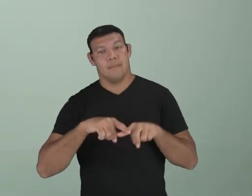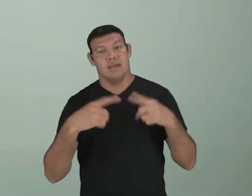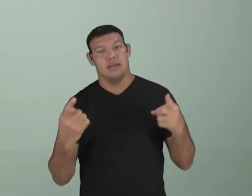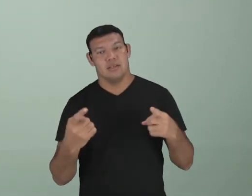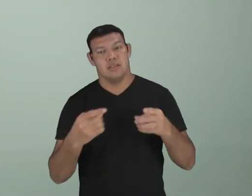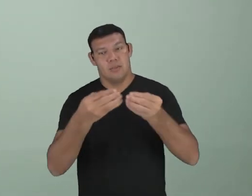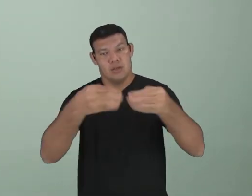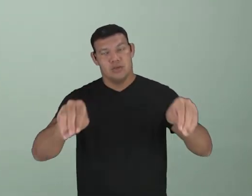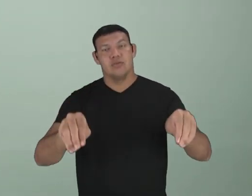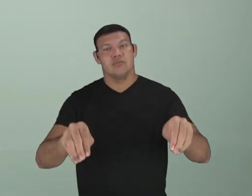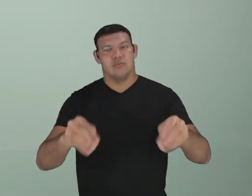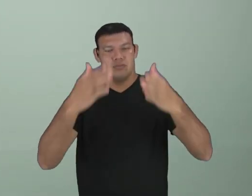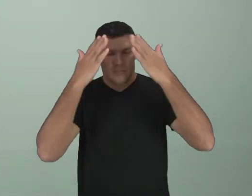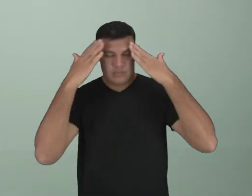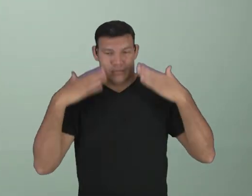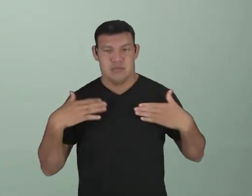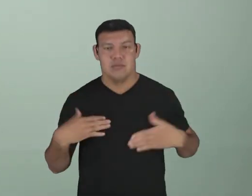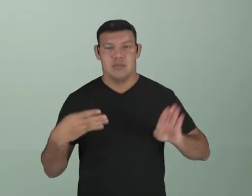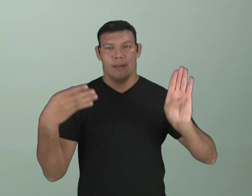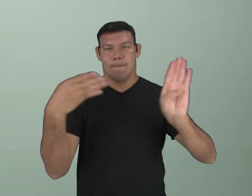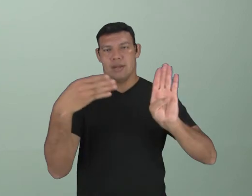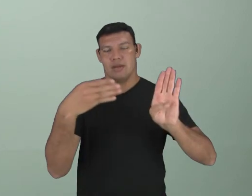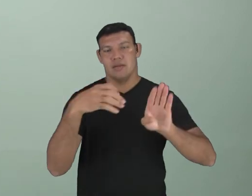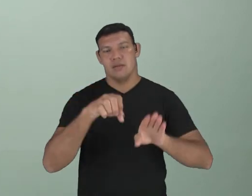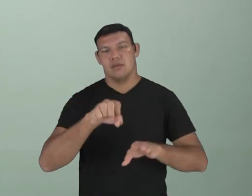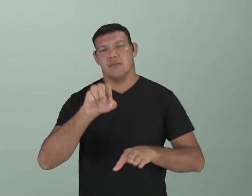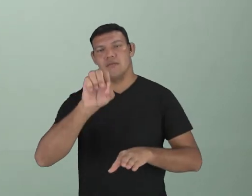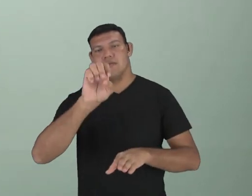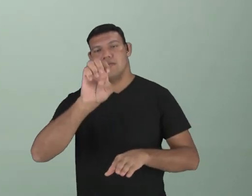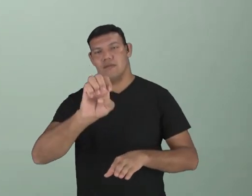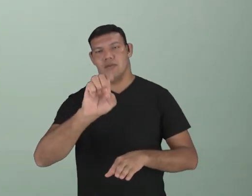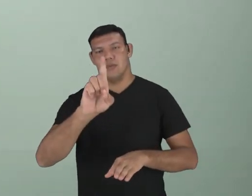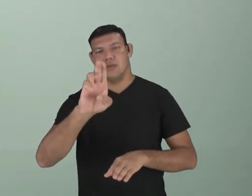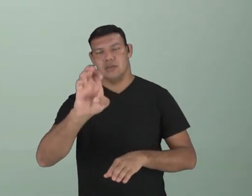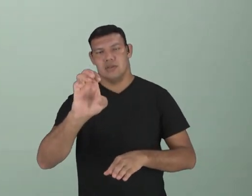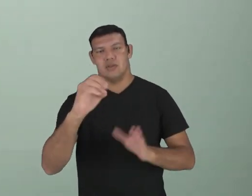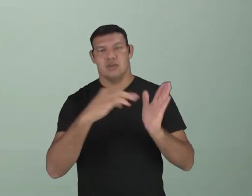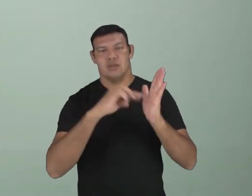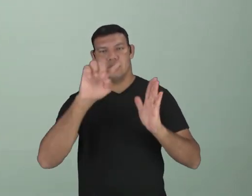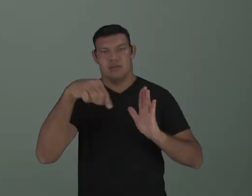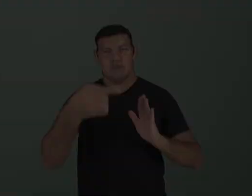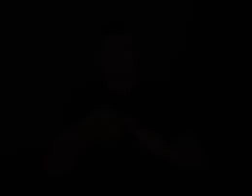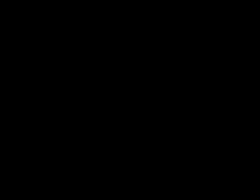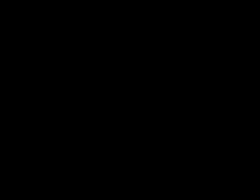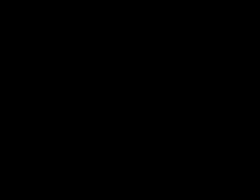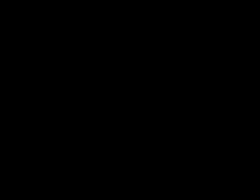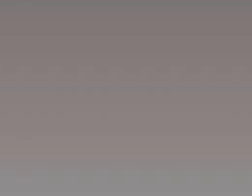corpo, tá bom? Essa aula fica disponível na plataforma Edu, que desejo bons estudos e até a próxima.